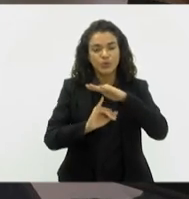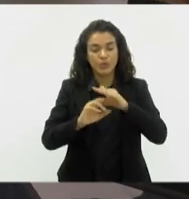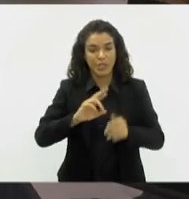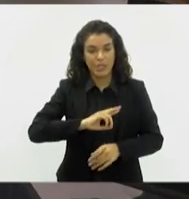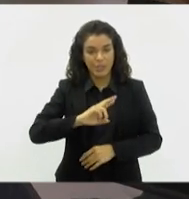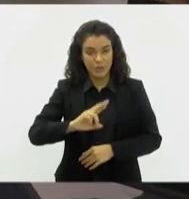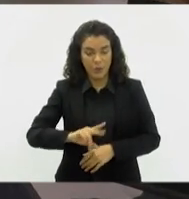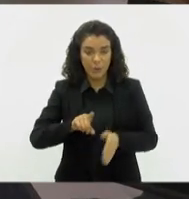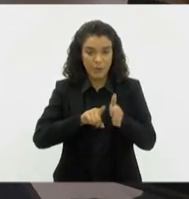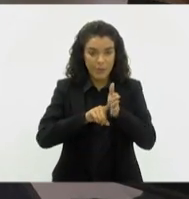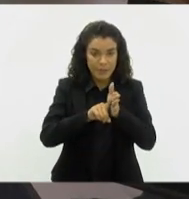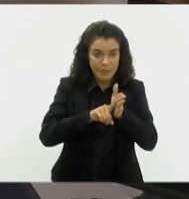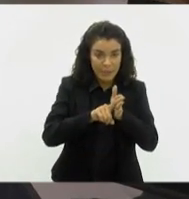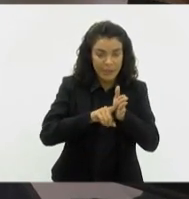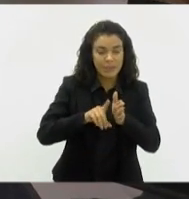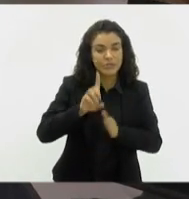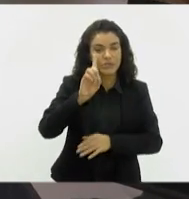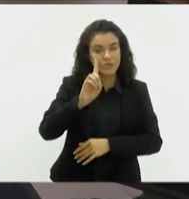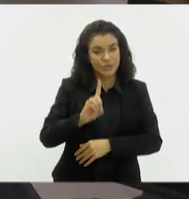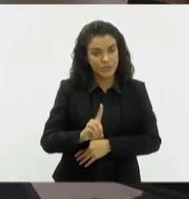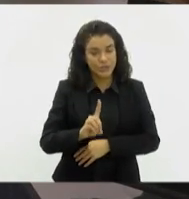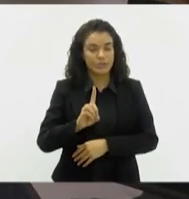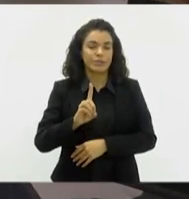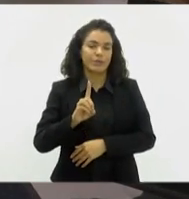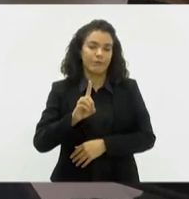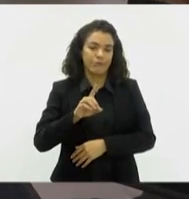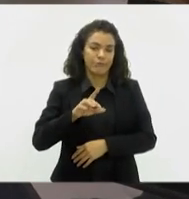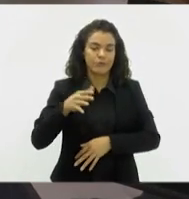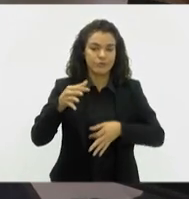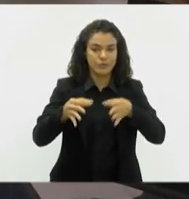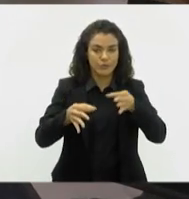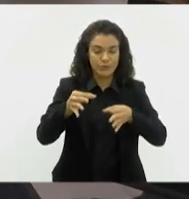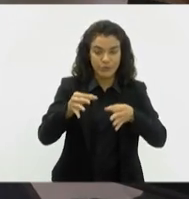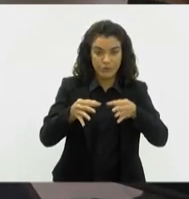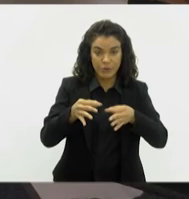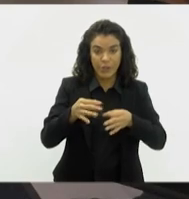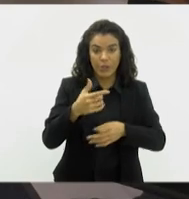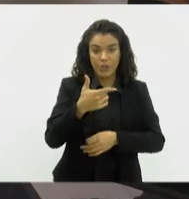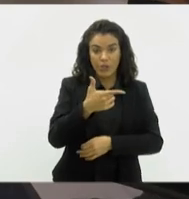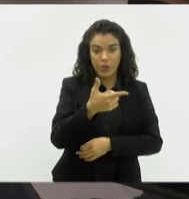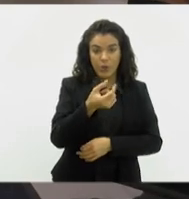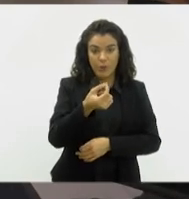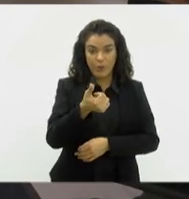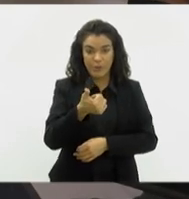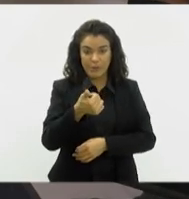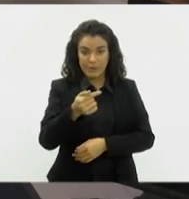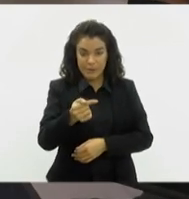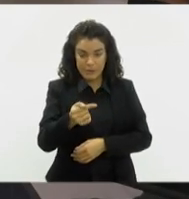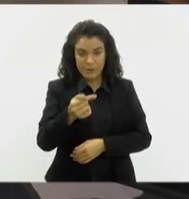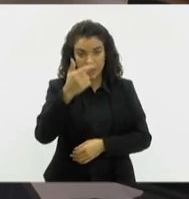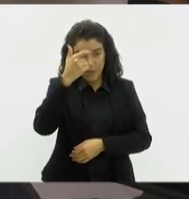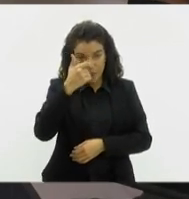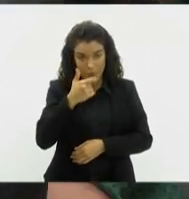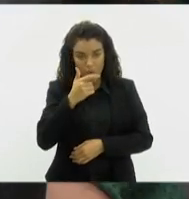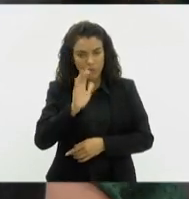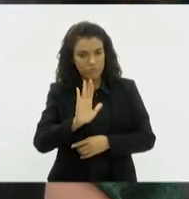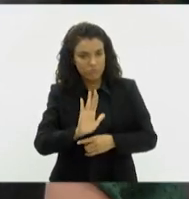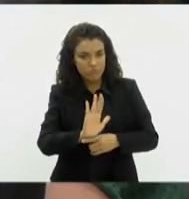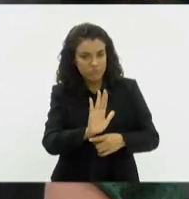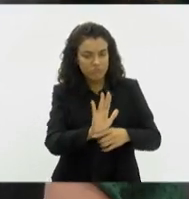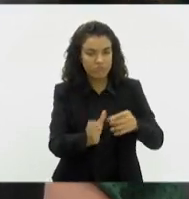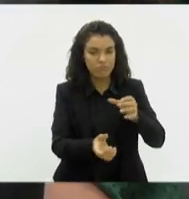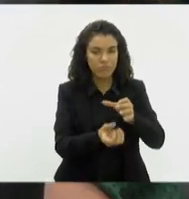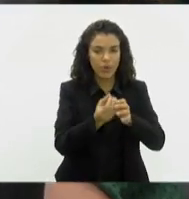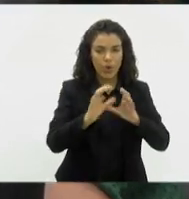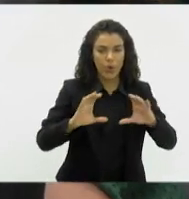e pesquisador da área de Direitos e Sistema de Justiça. Também, em 2017, eu ajudei a fundar o